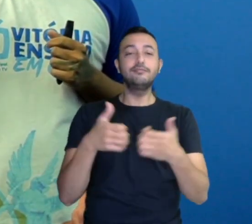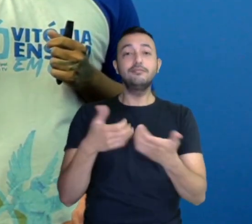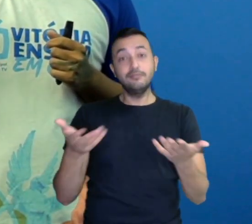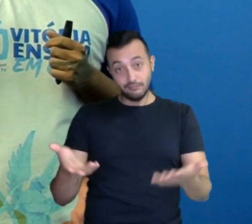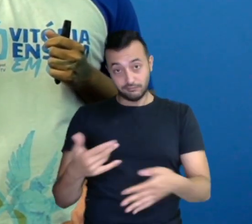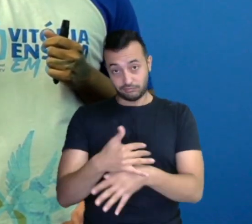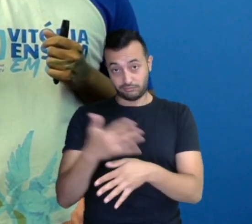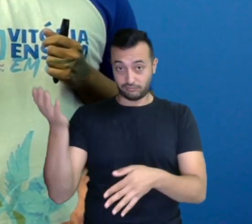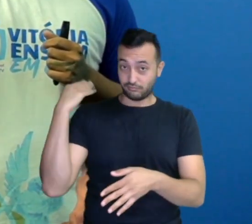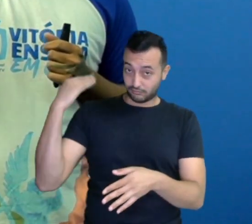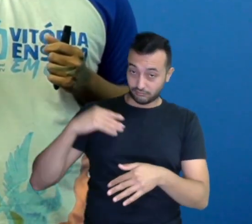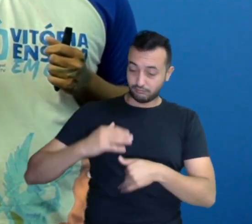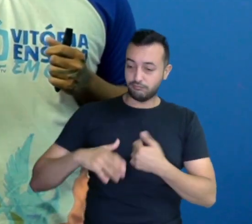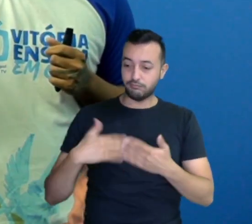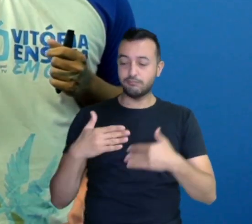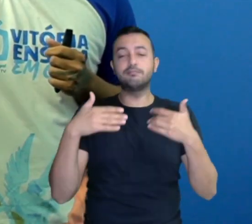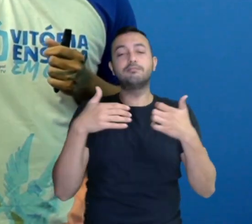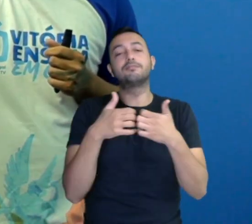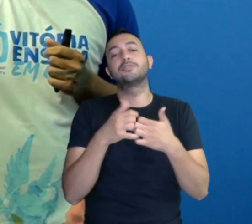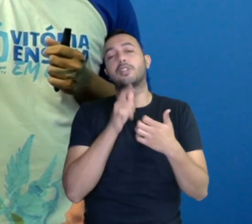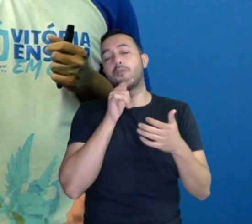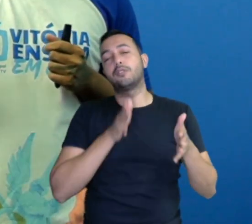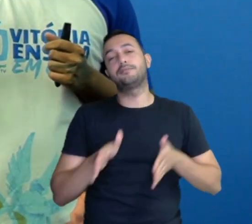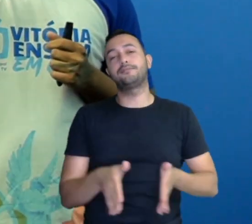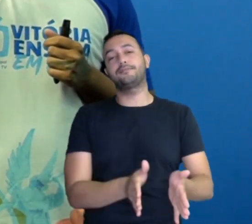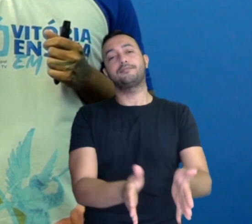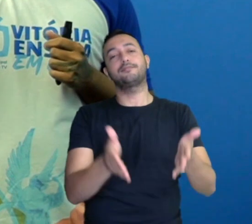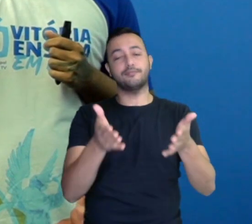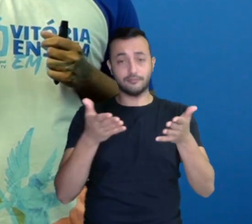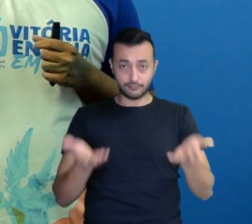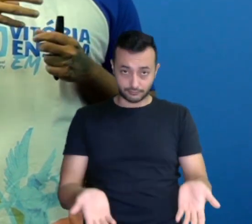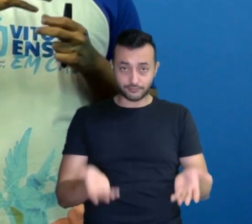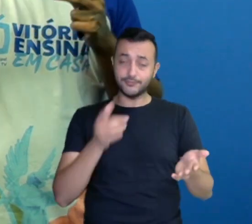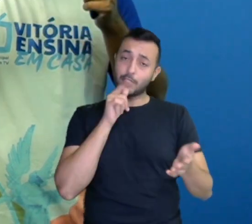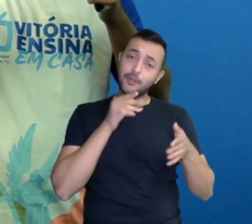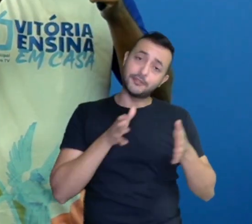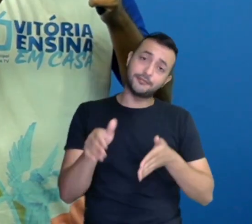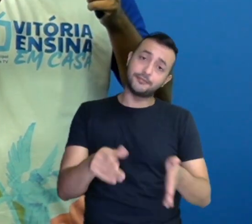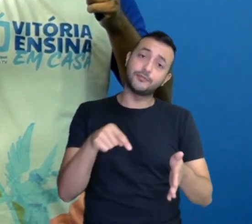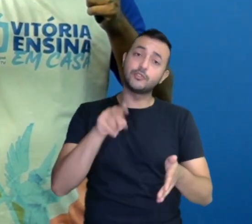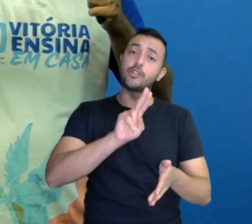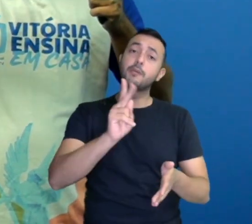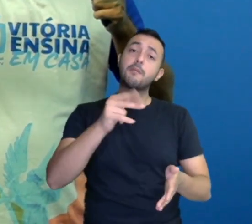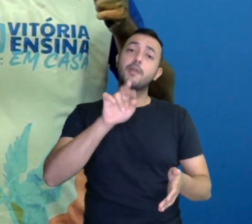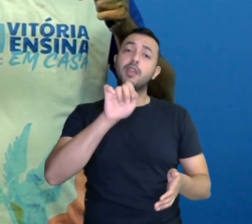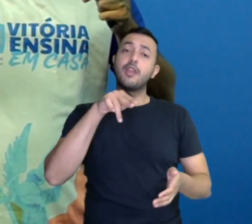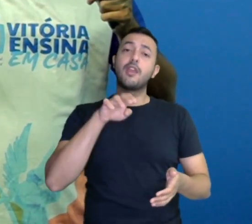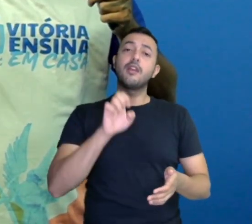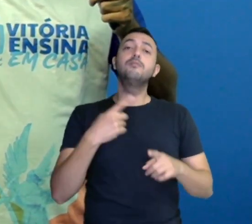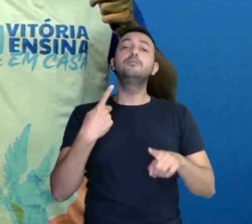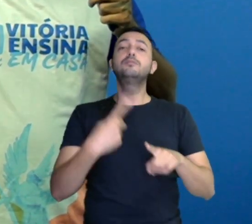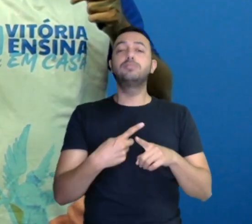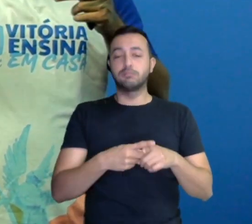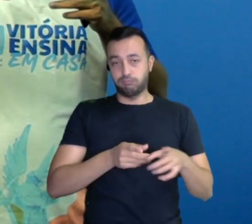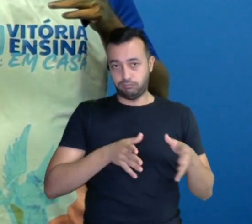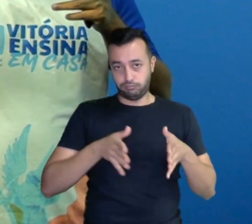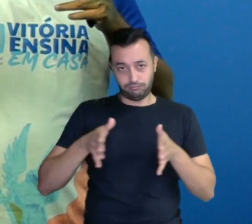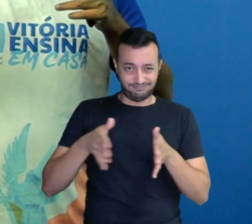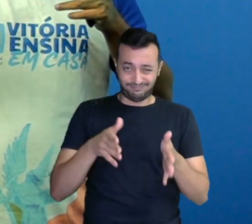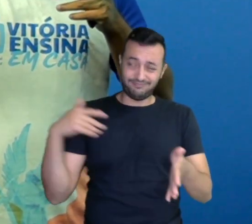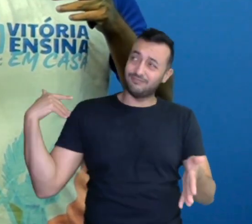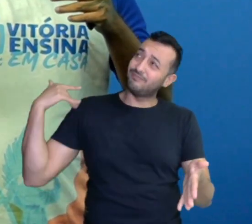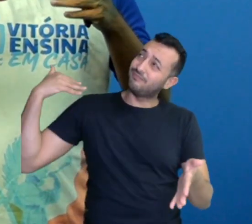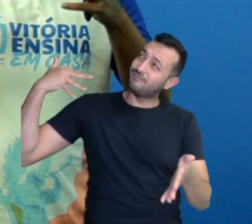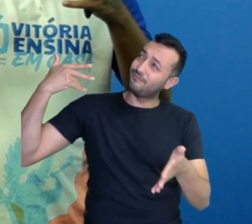desenvolvem à margem de rios perenes, né? Rios perenes porque eles têm ao longo de toda a temporalidade, eles não